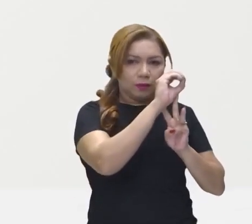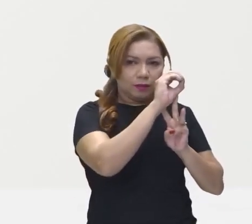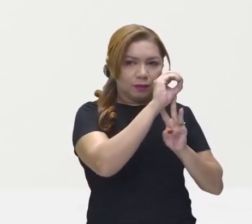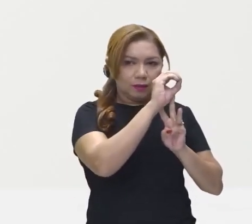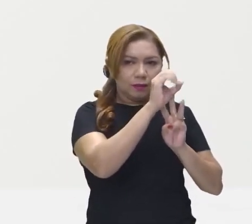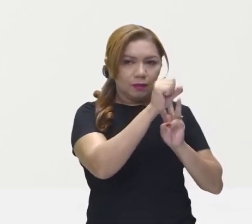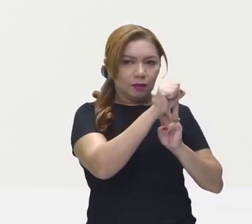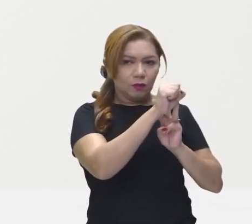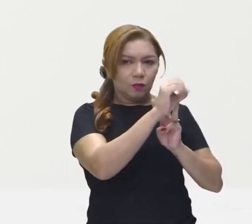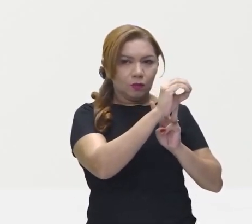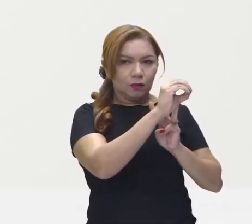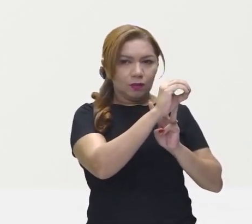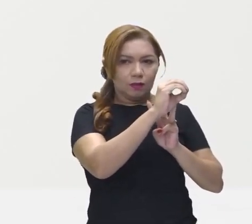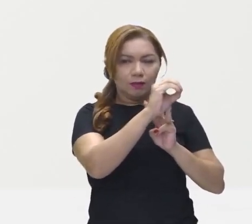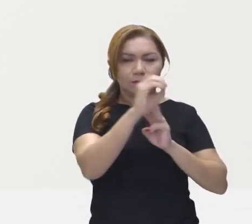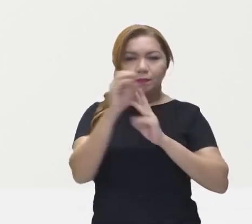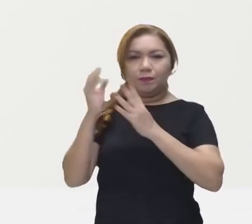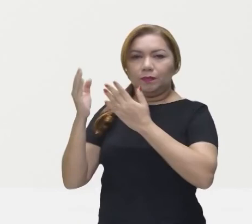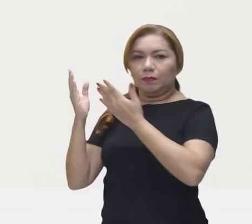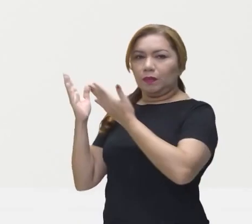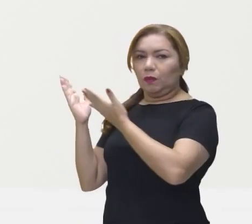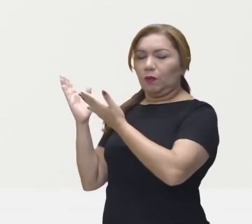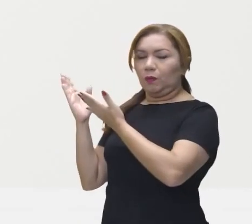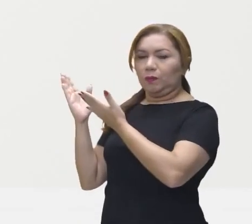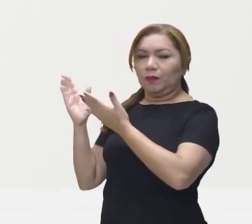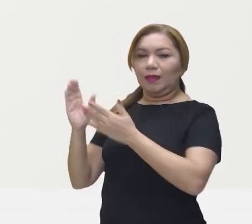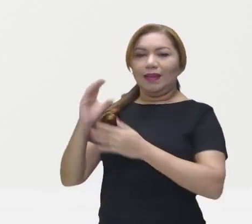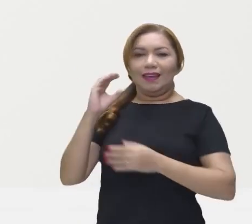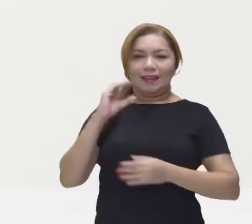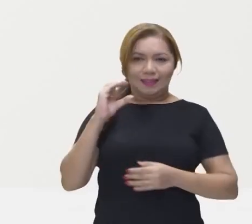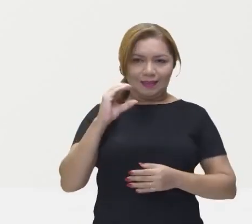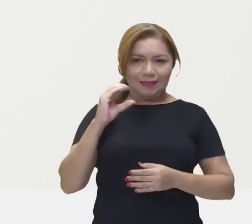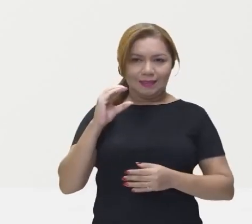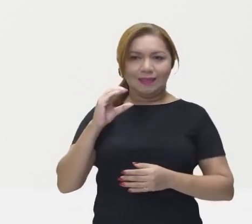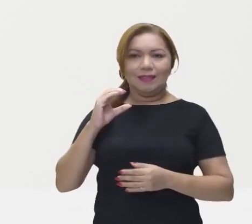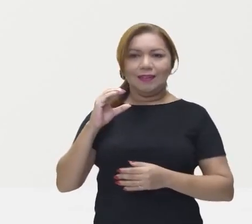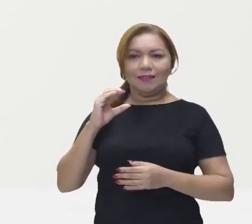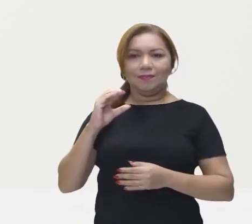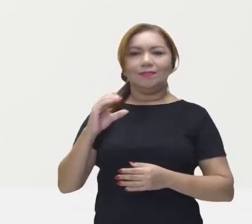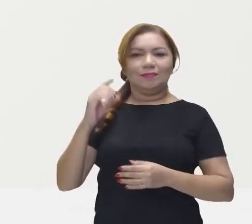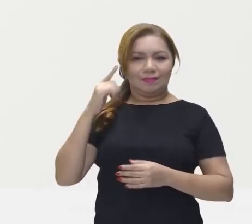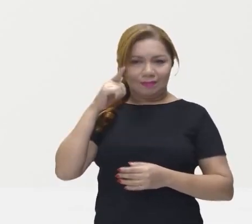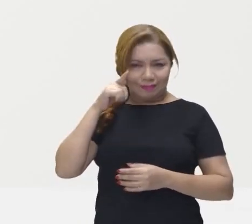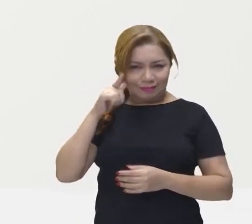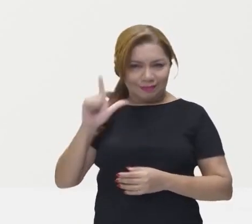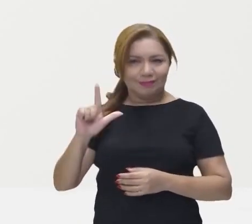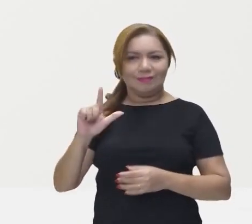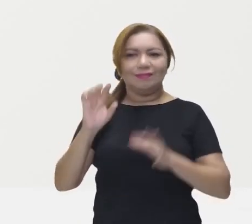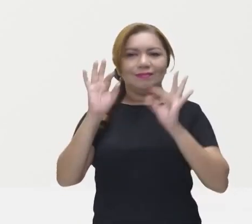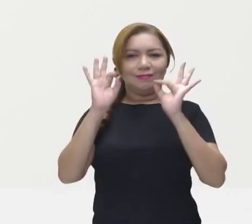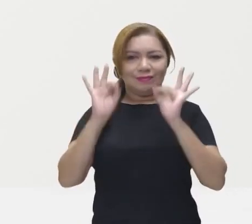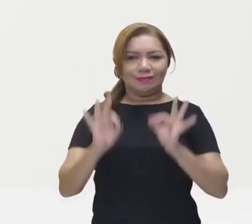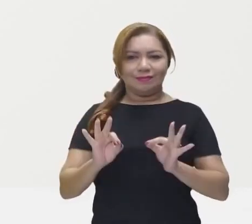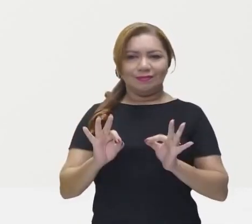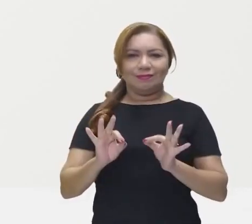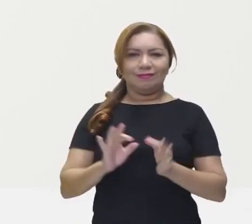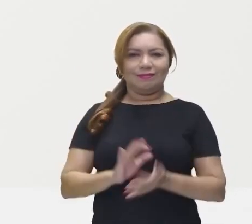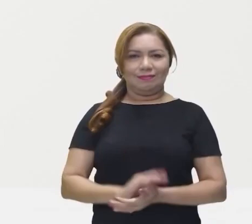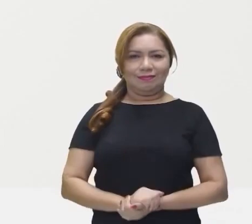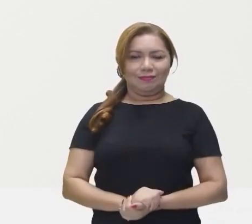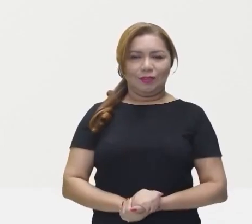tela. Letra C, 240 metros de perímetro e cada componente percorreu